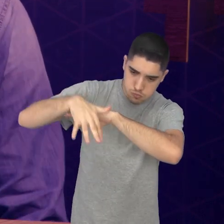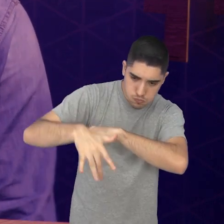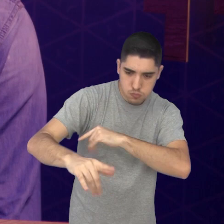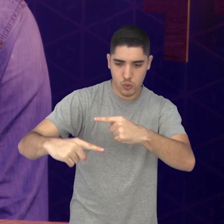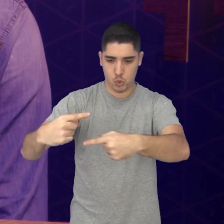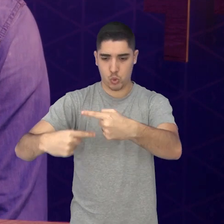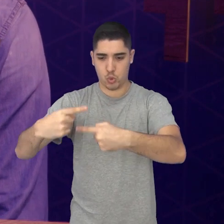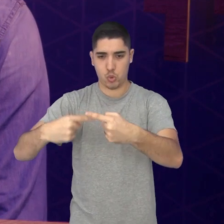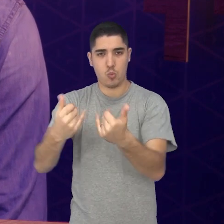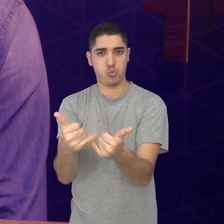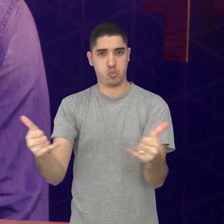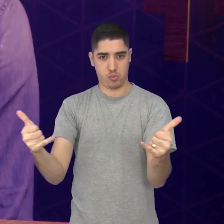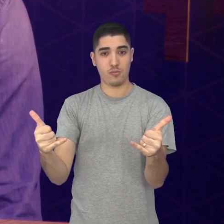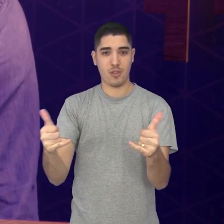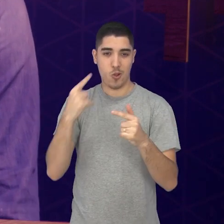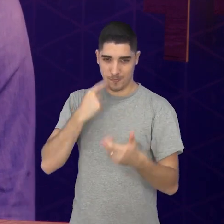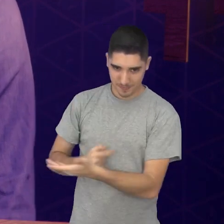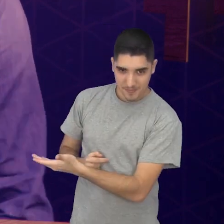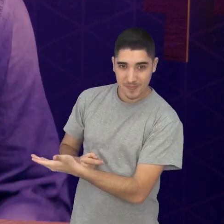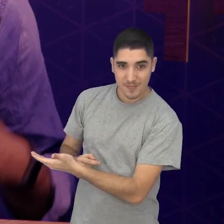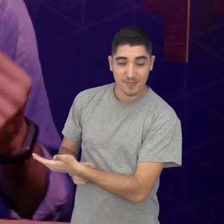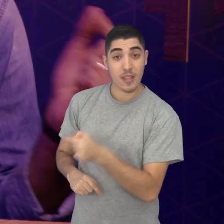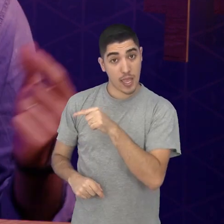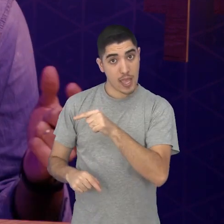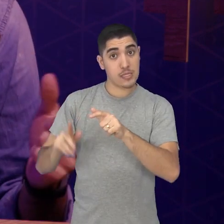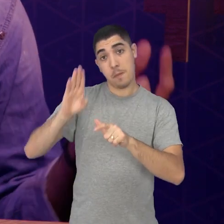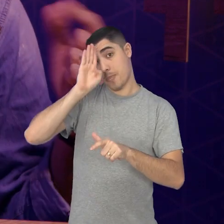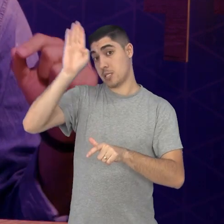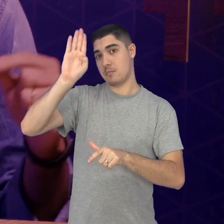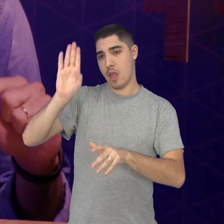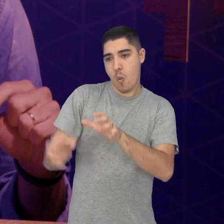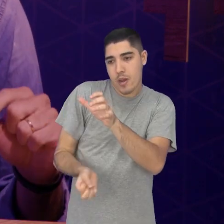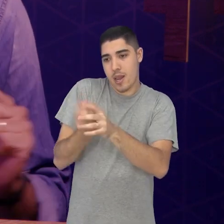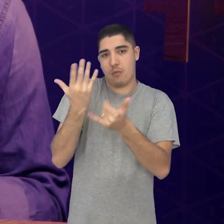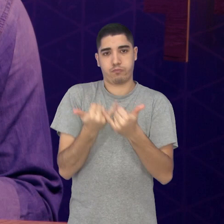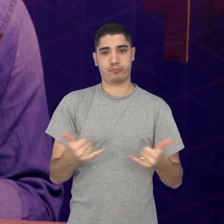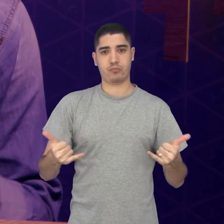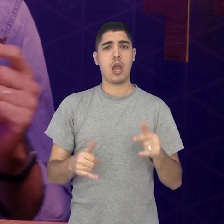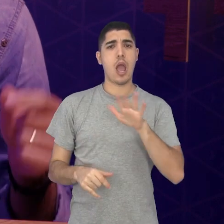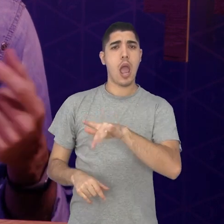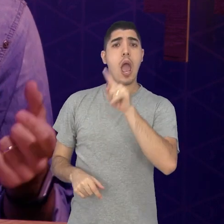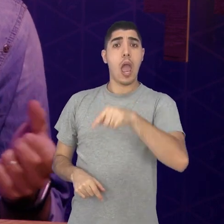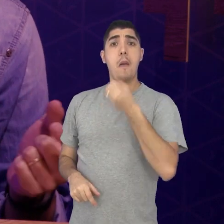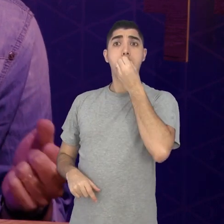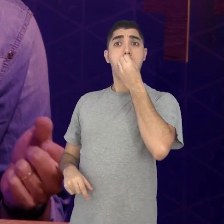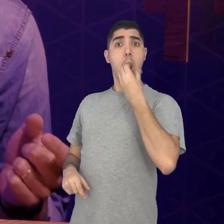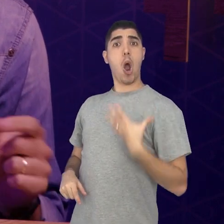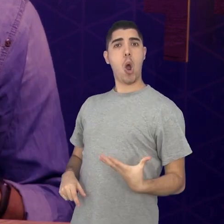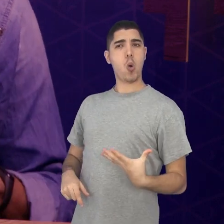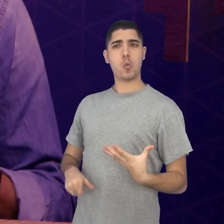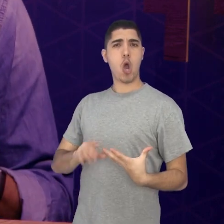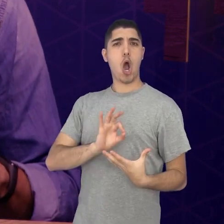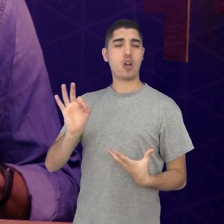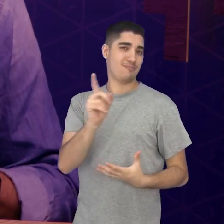maior fonte de energia elétrica são as hidrelétricas. A gente vai ver que isso não é que é tão bom, mas também não